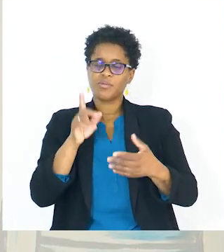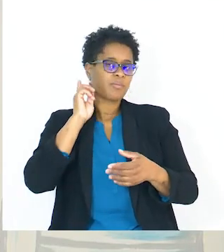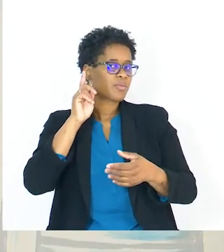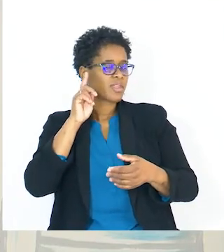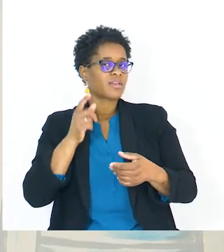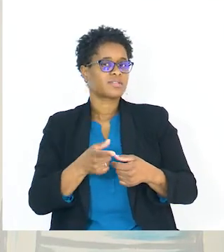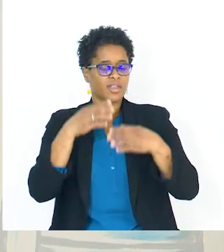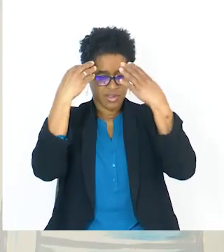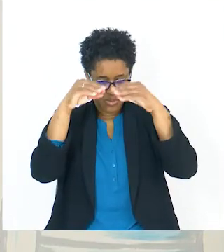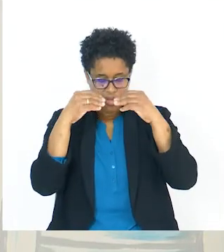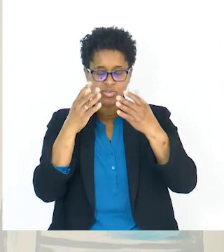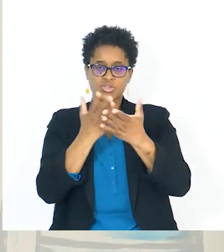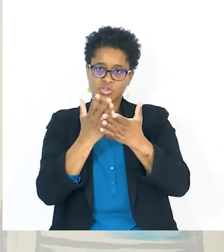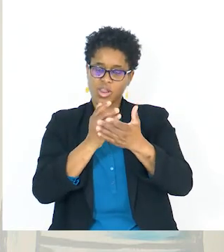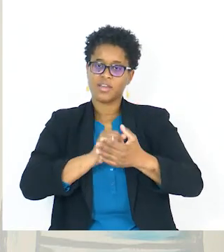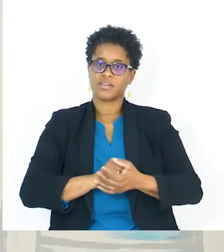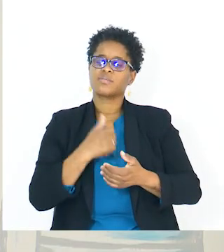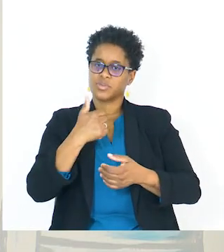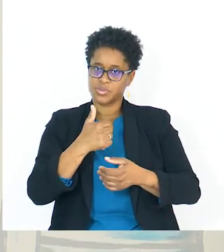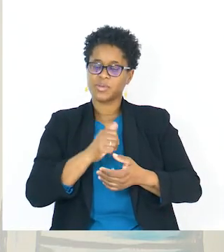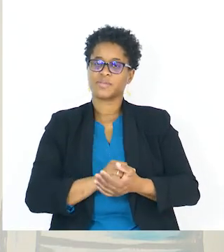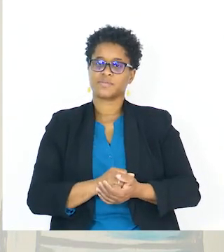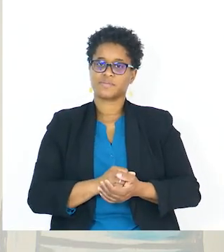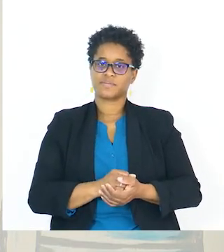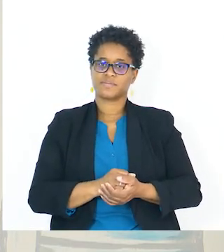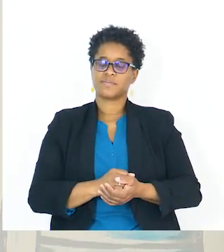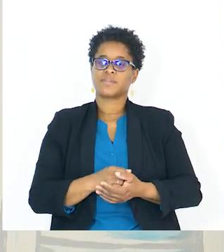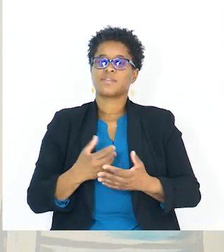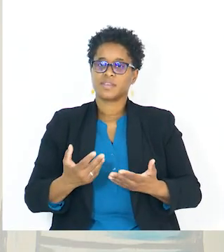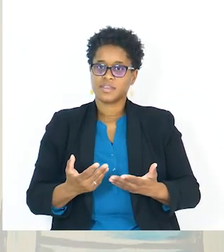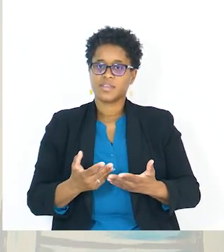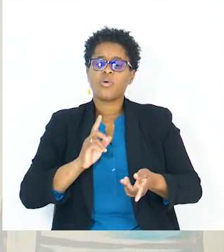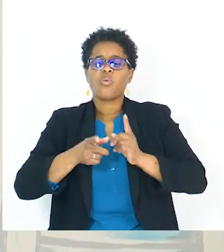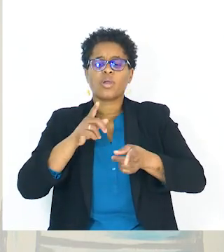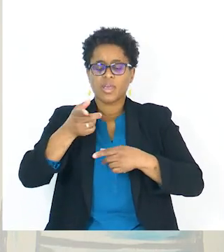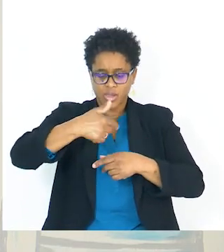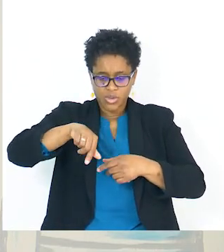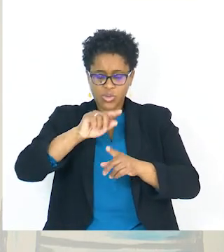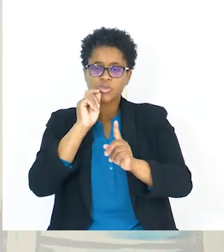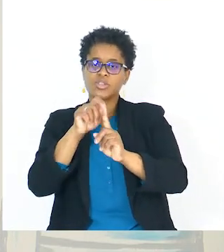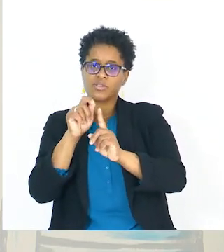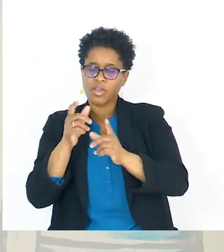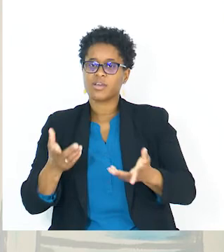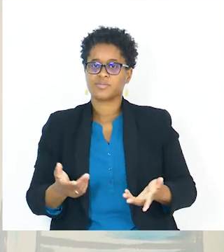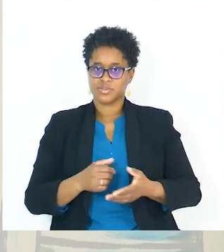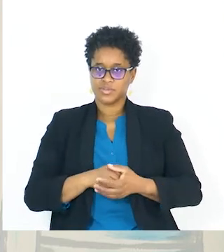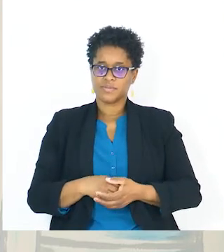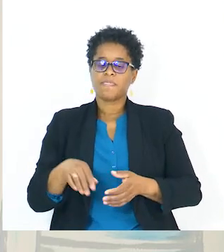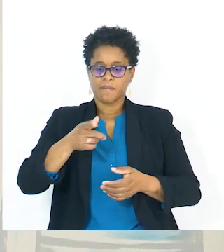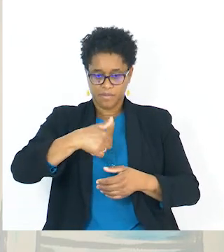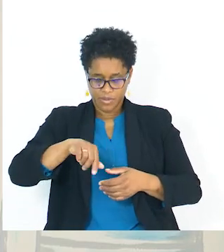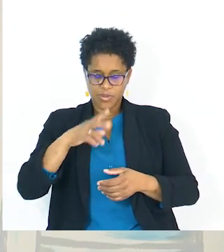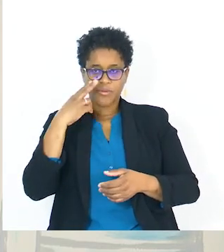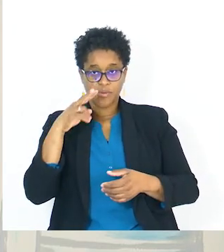a importância da educação escolar. Muito bem! E o que nós identificamos?